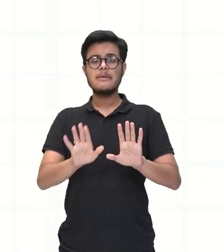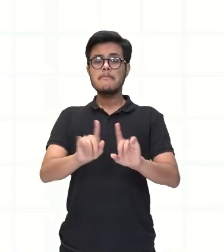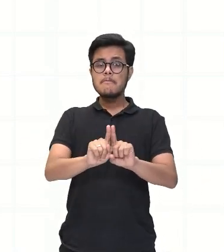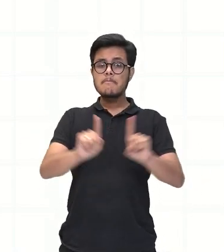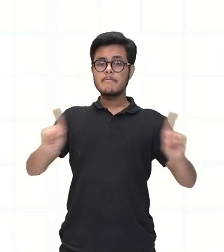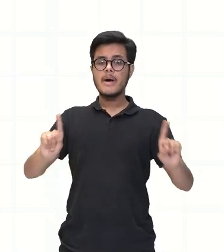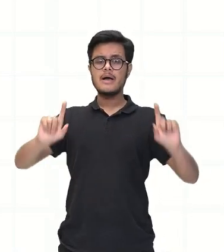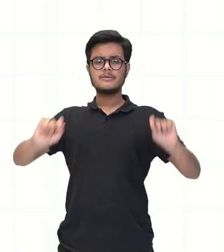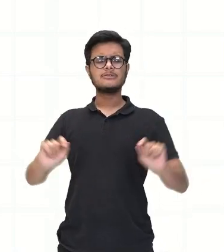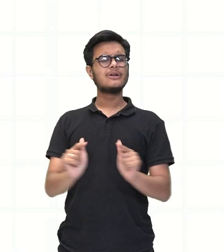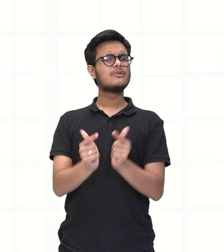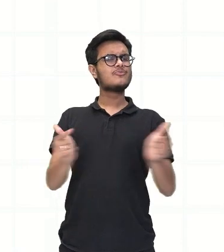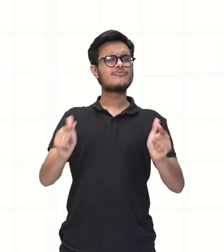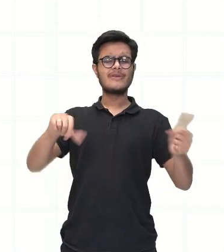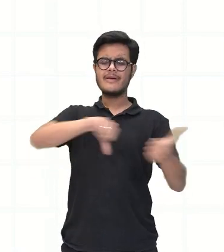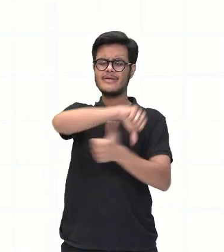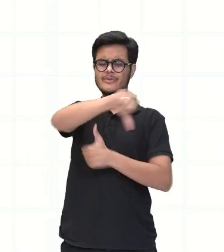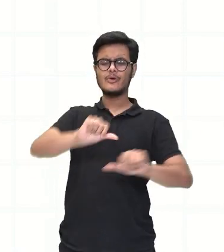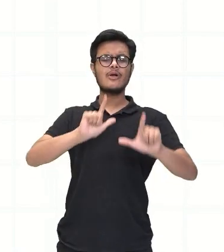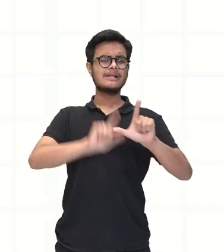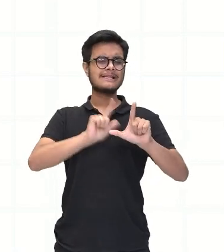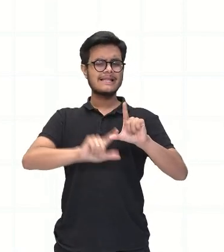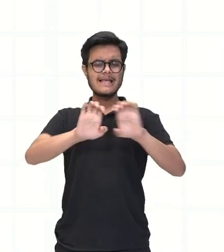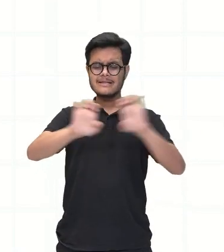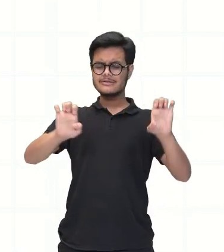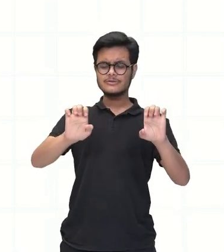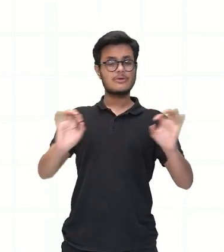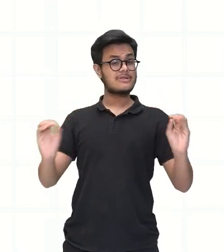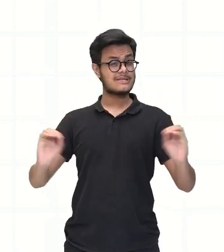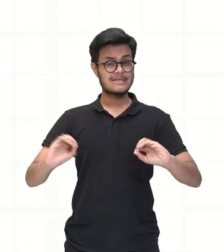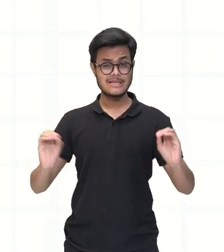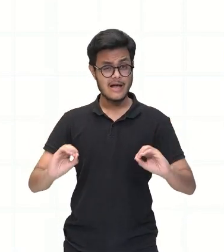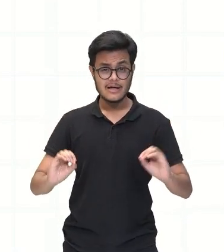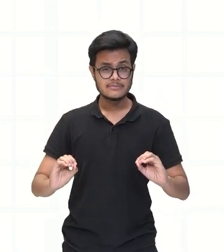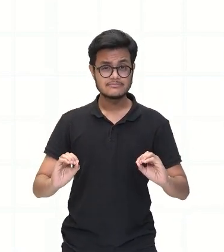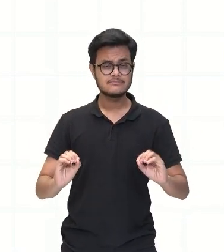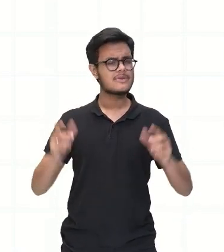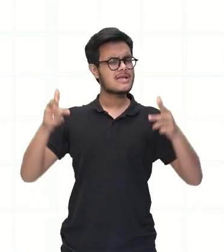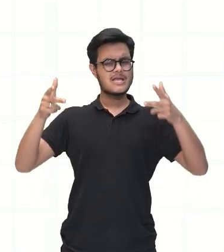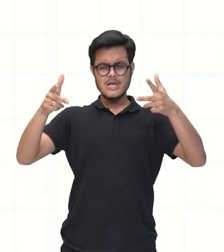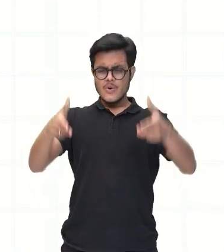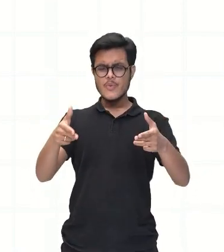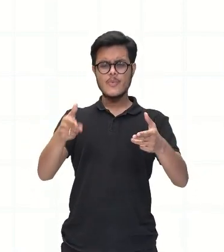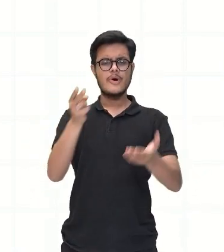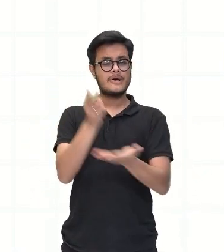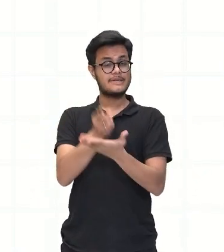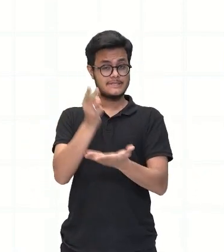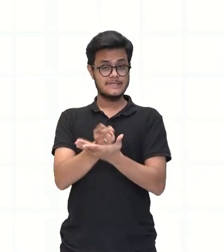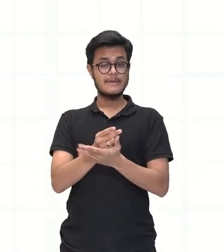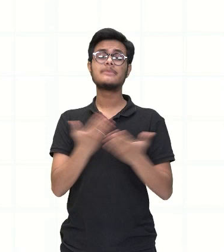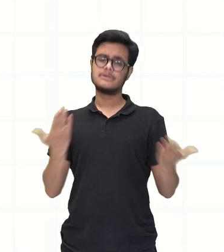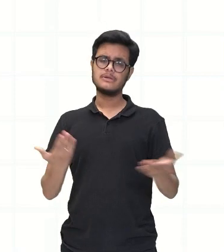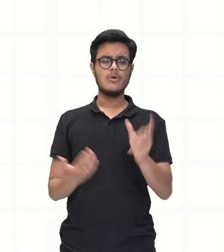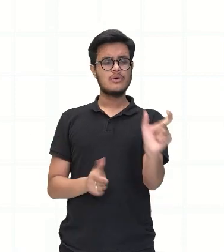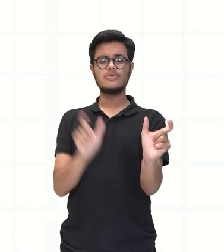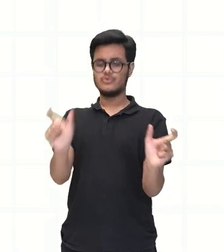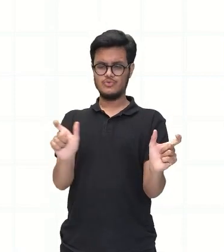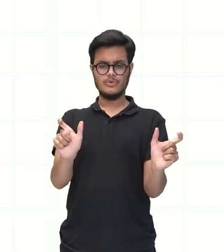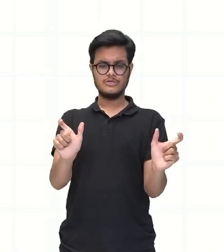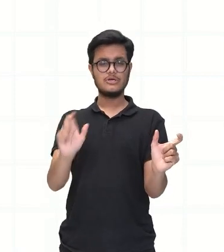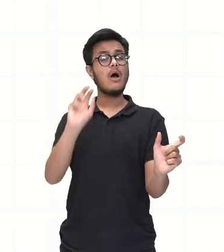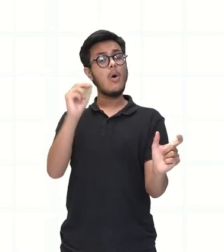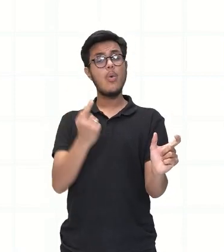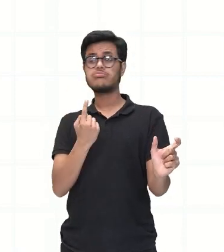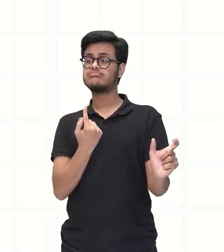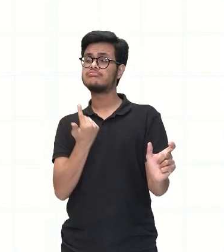só. Ocorre quando há união de duas ou mais palavras,